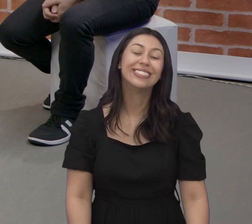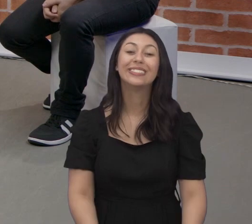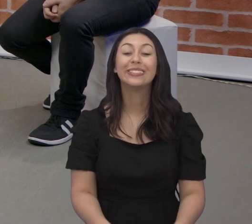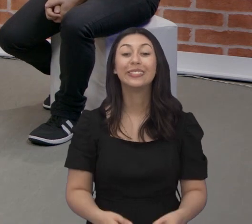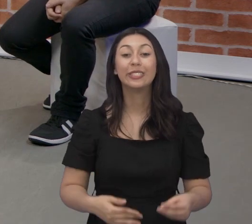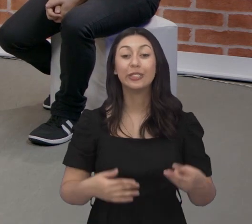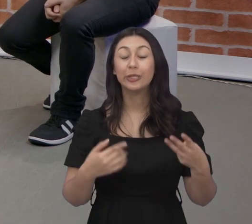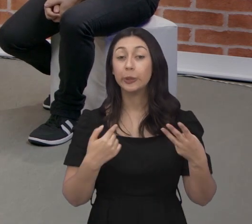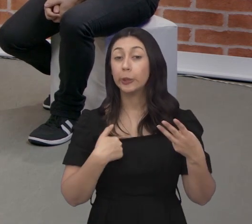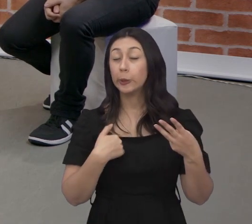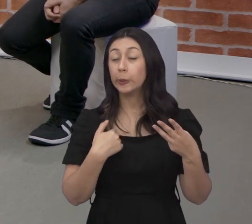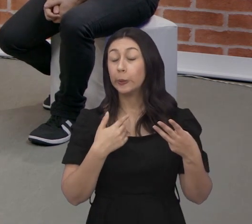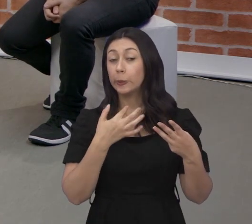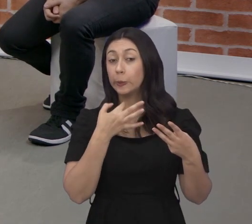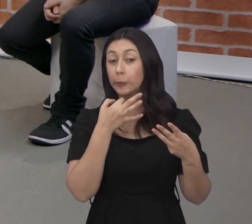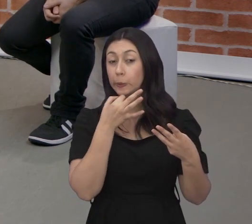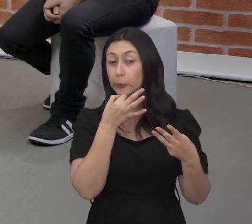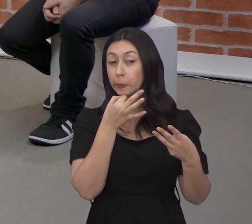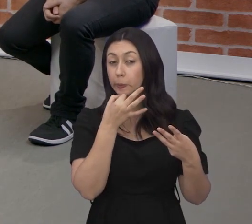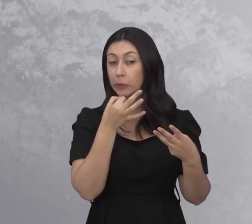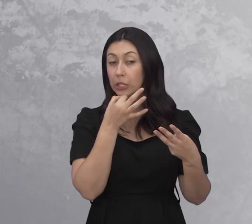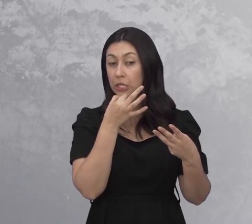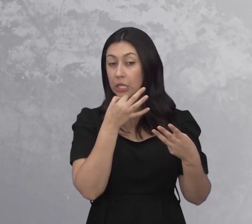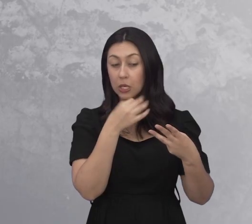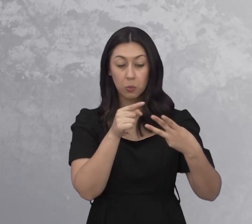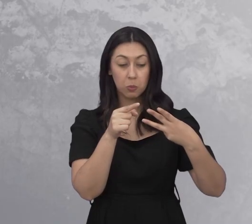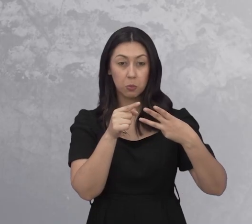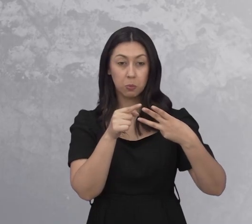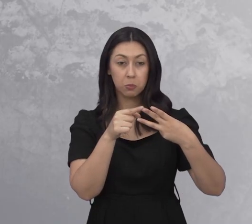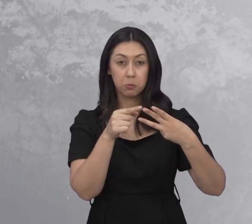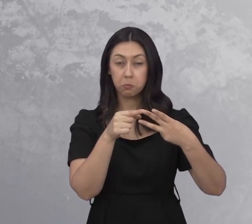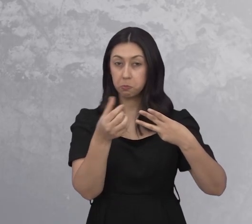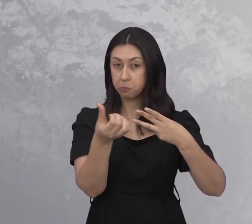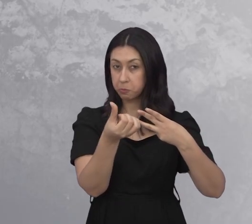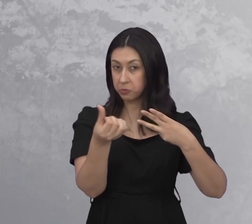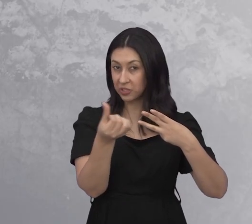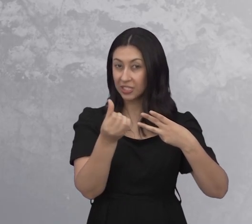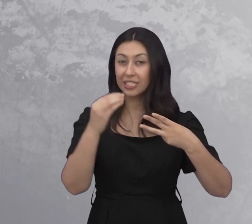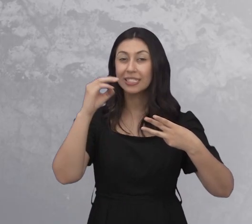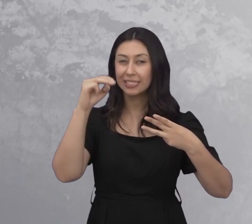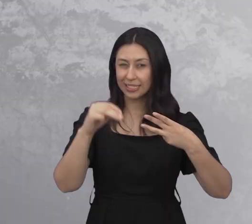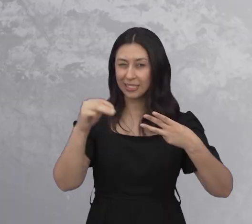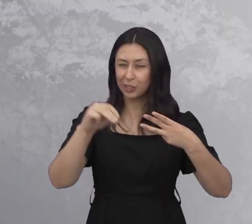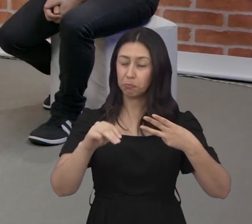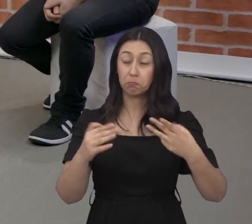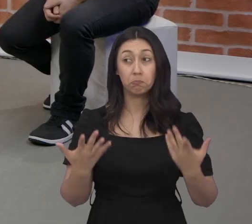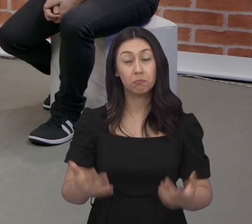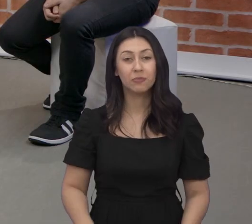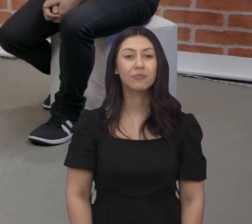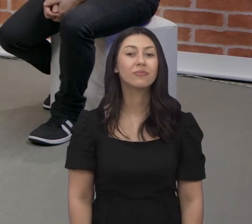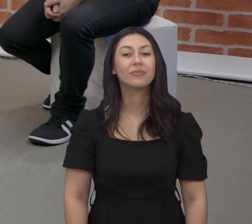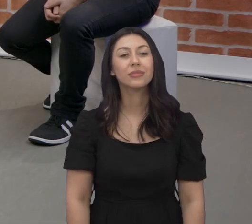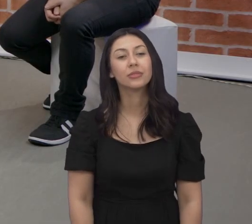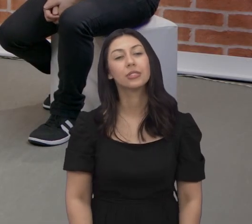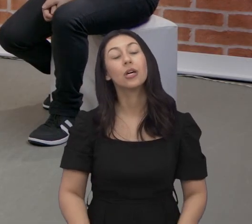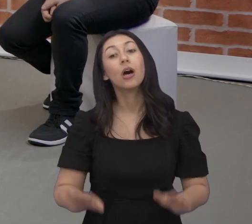Eu acho que são... Segunda opção, 64 centímetros. 66 centímetros. 66 centímetros, eu acho que é essa. Ô, Renato, eu preciso, antes de continuar com esse